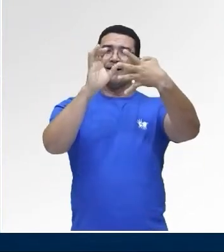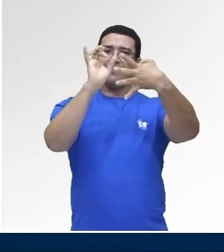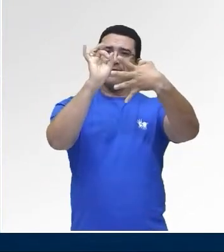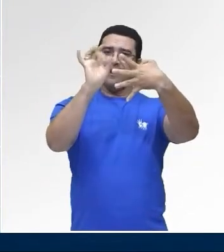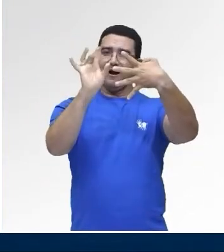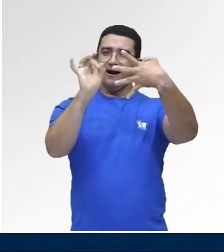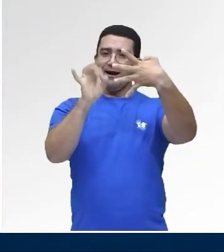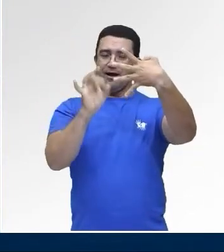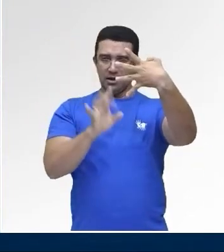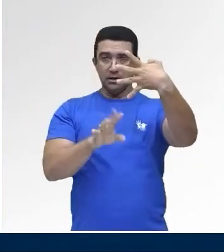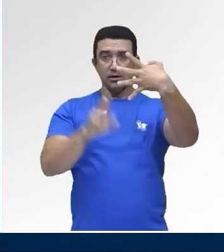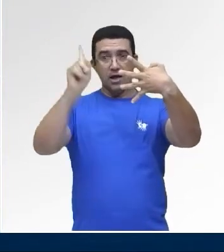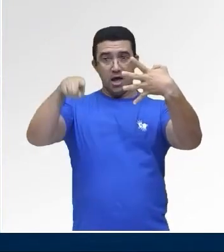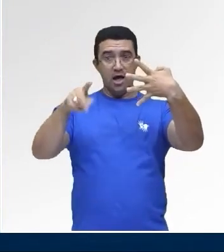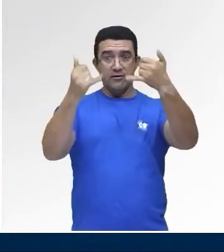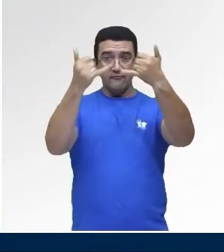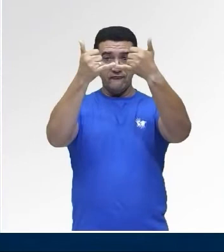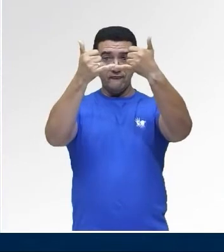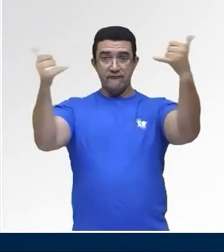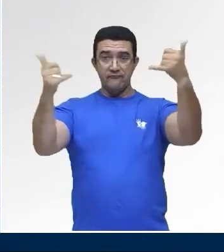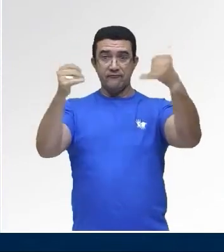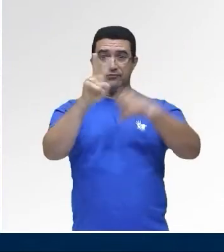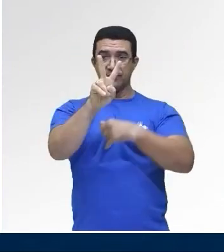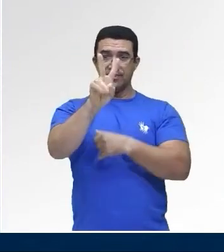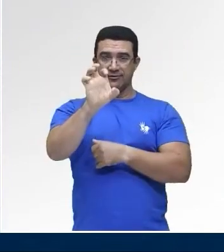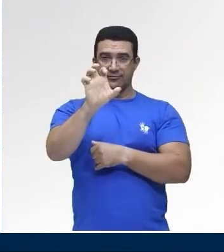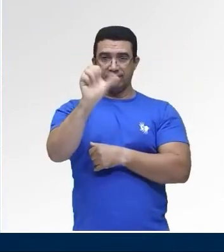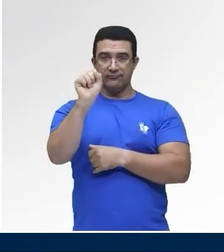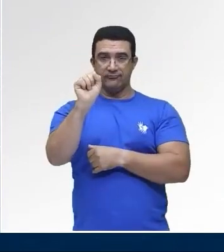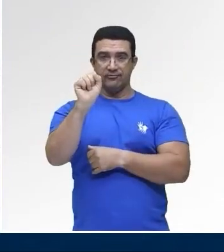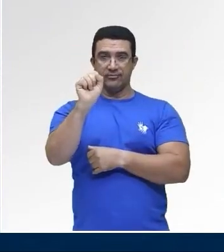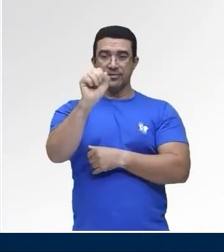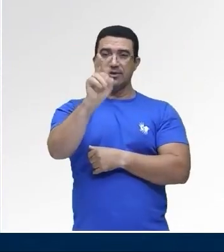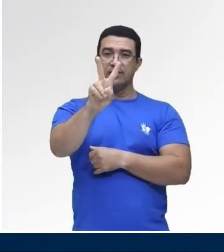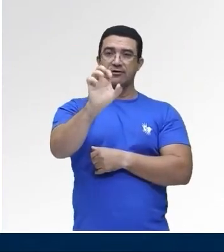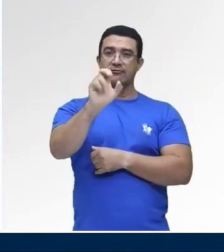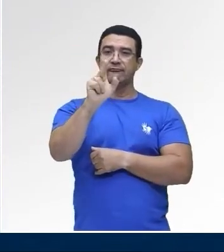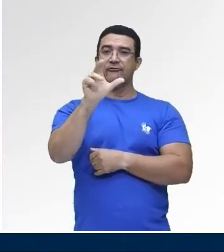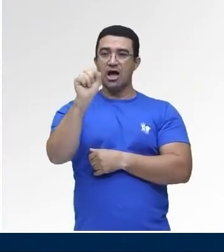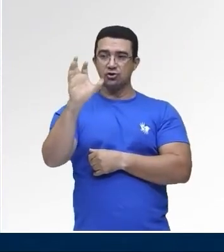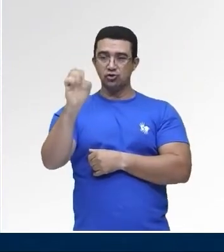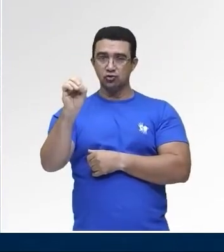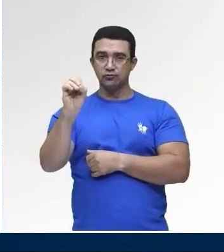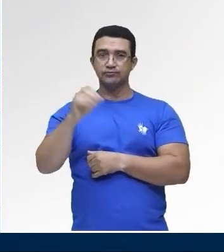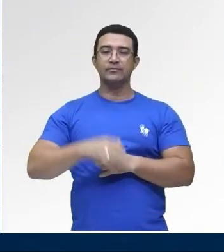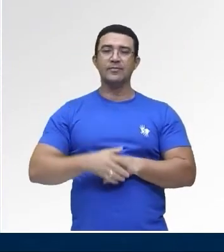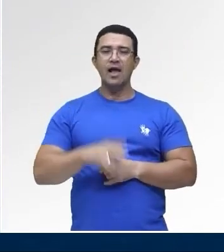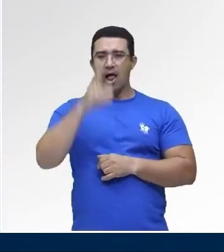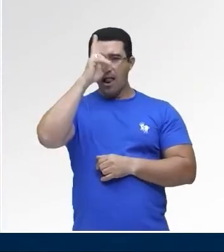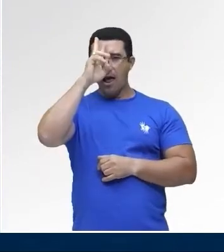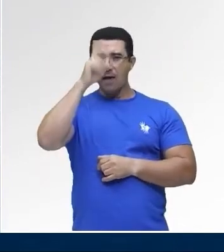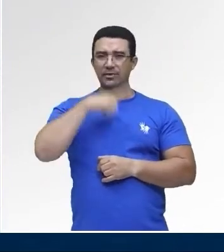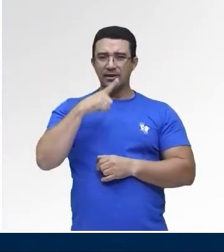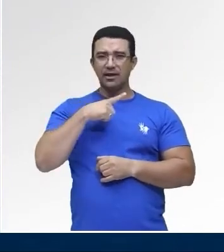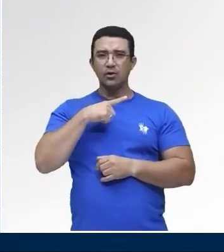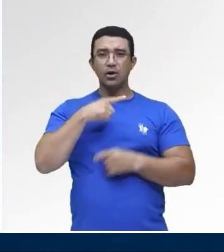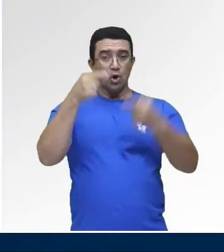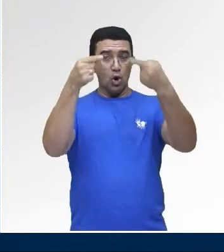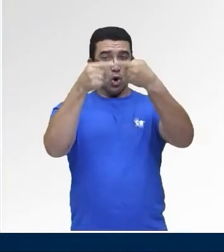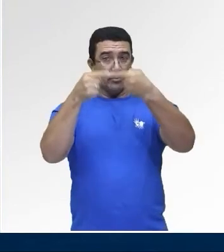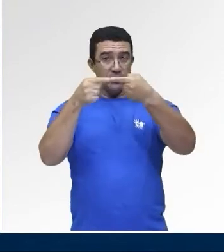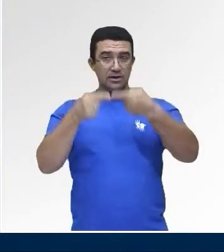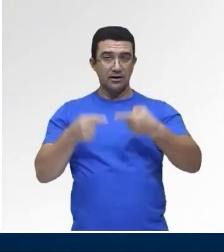tá? E então, o que acontece aqui? Nós temos as rimas. Lembra que eu falei lá das rimas? Nós temos